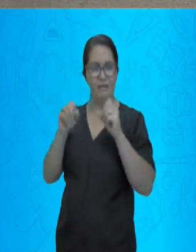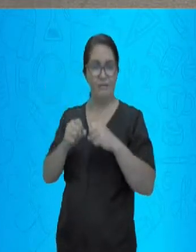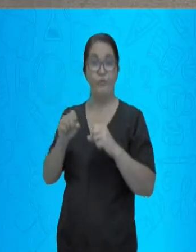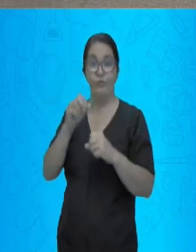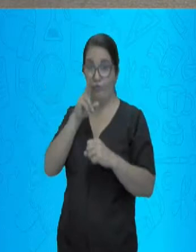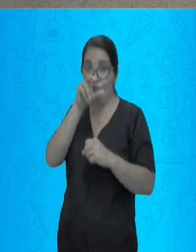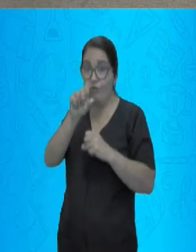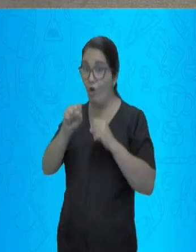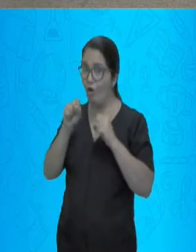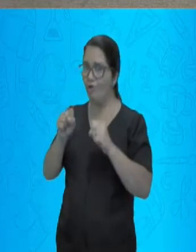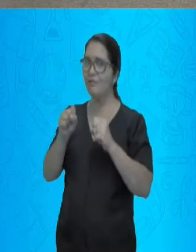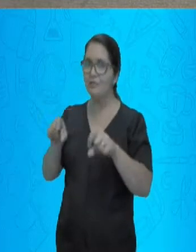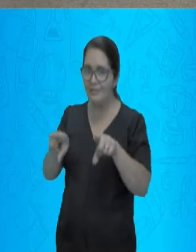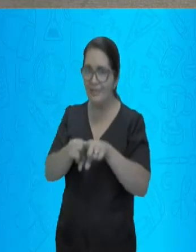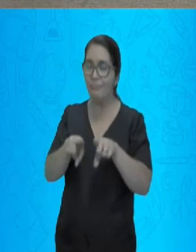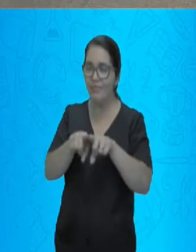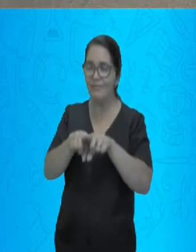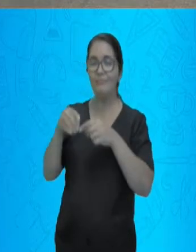TV, com